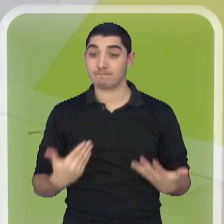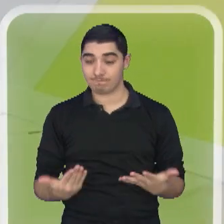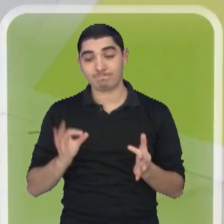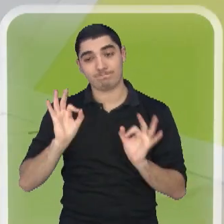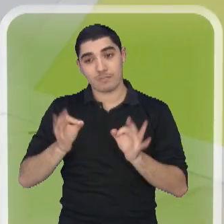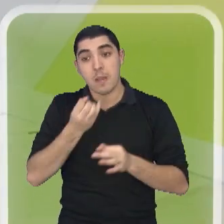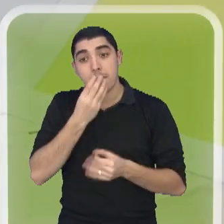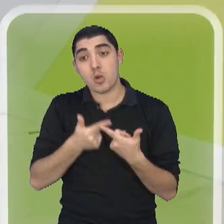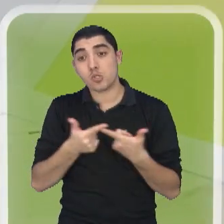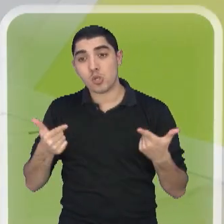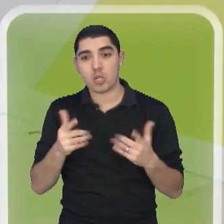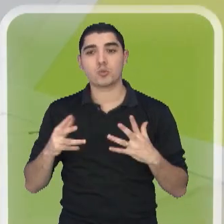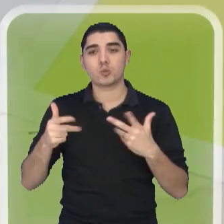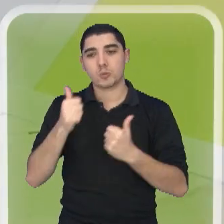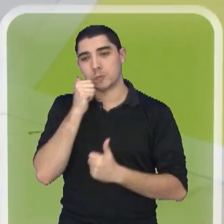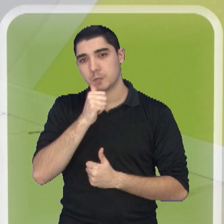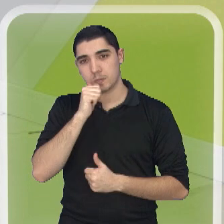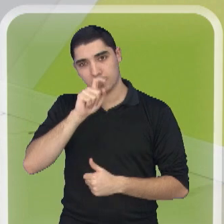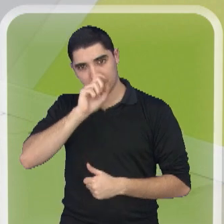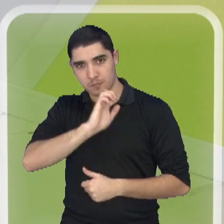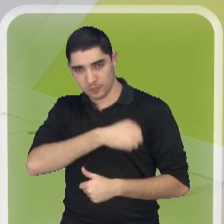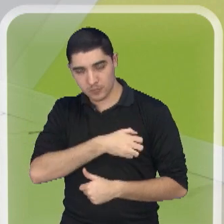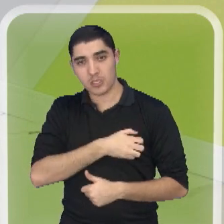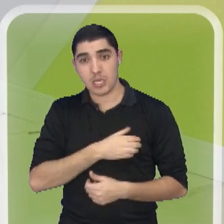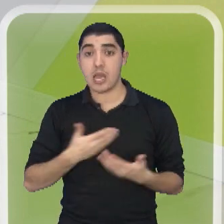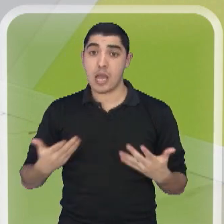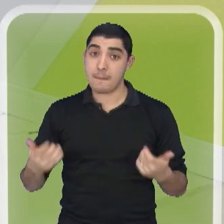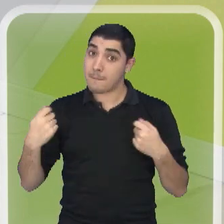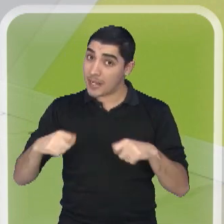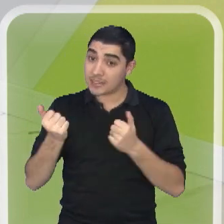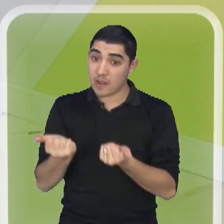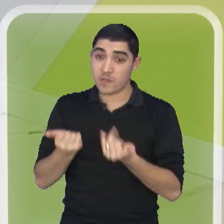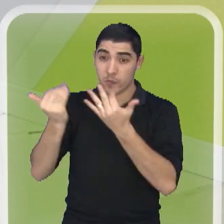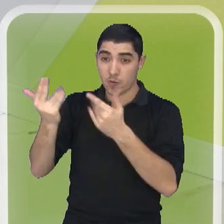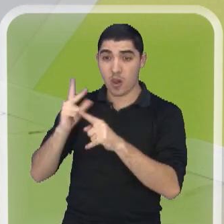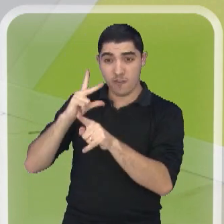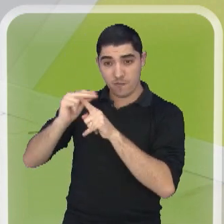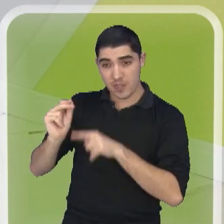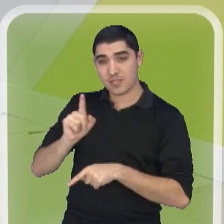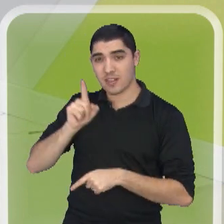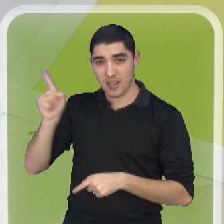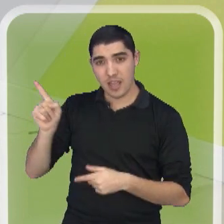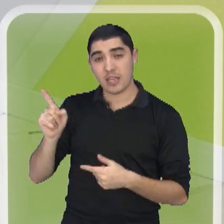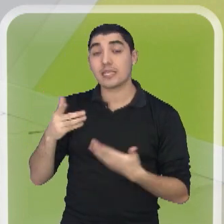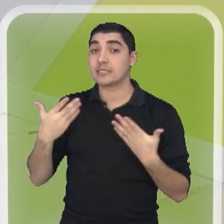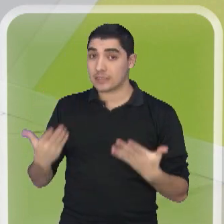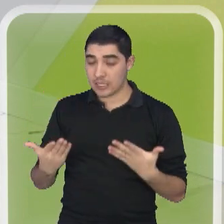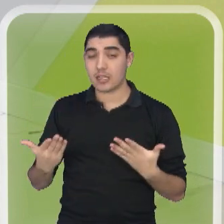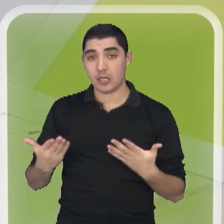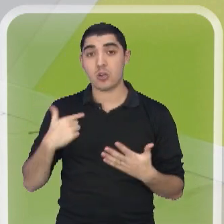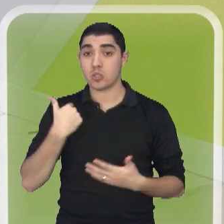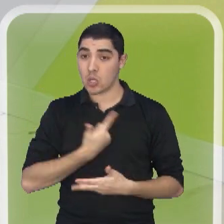para as meninas do São José Futebol Feminino, precisa vencer lá pelo Brasileirão e é isso que a gente espera, tá certo?